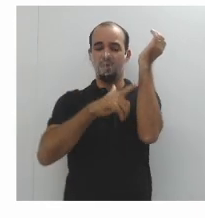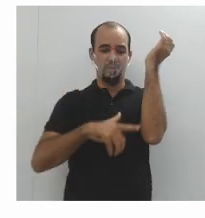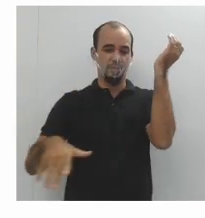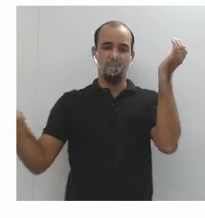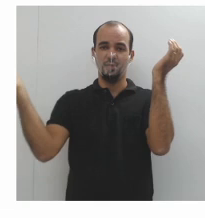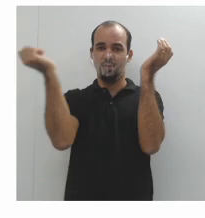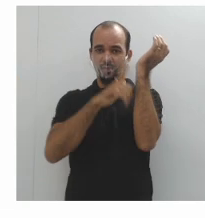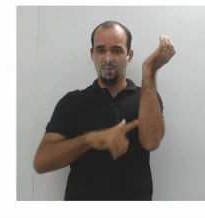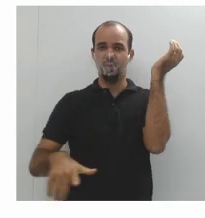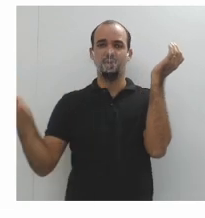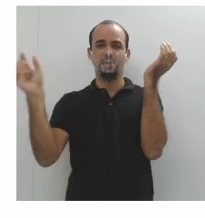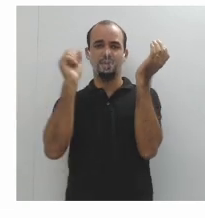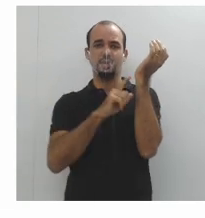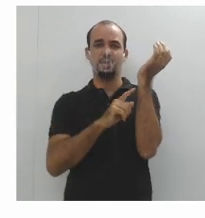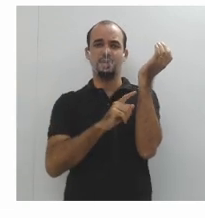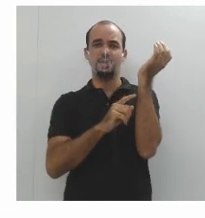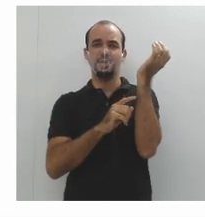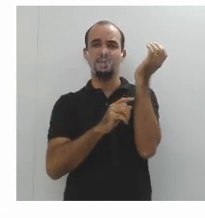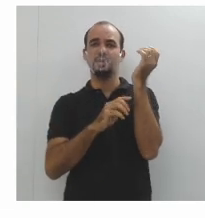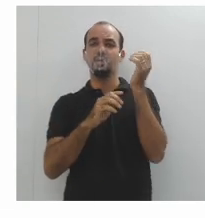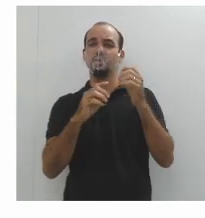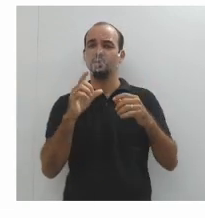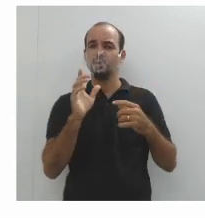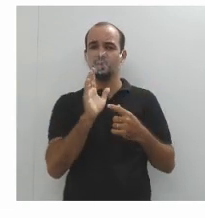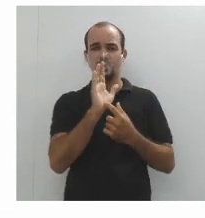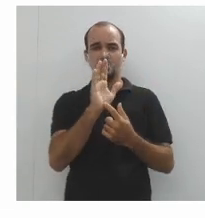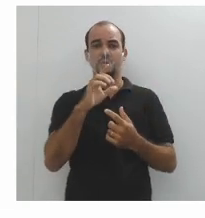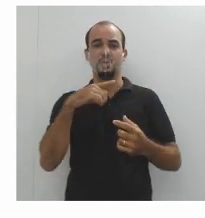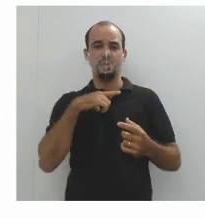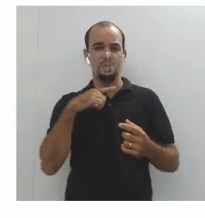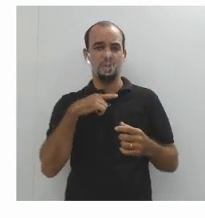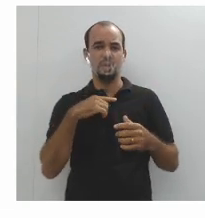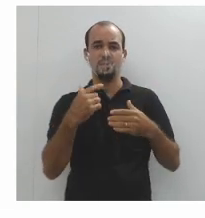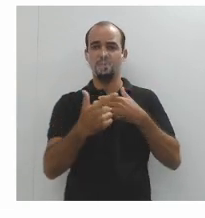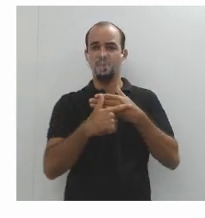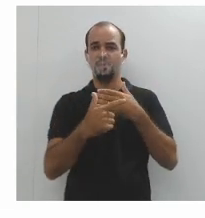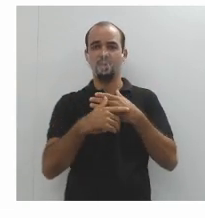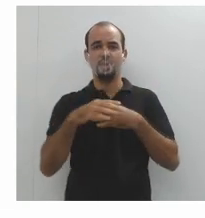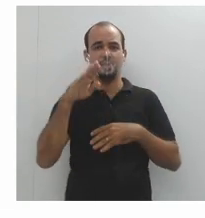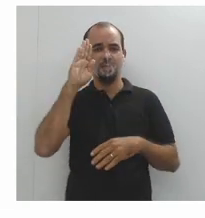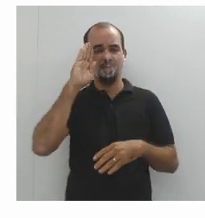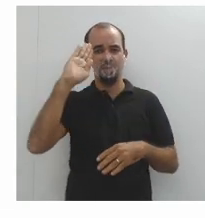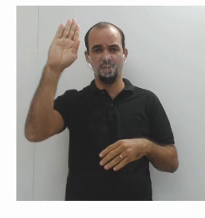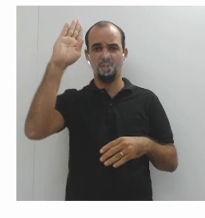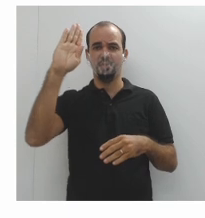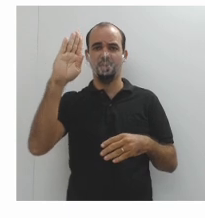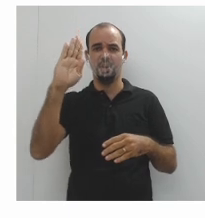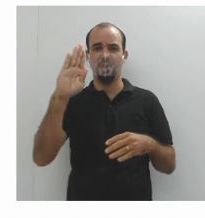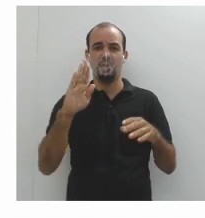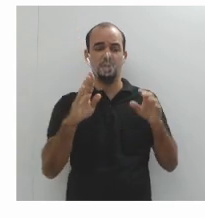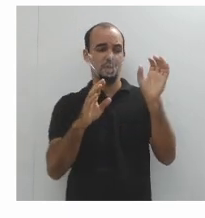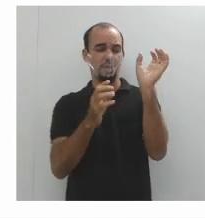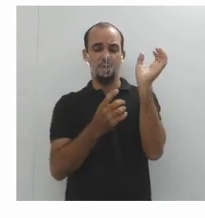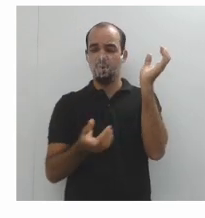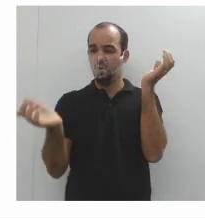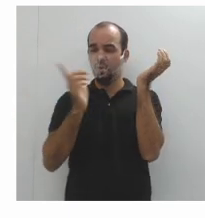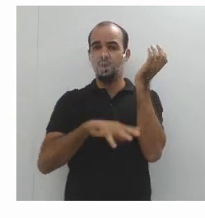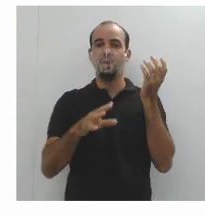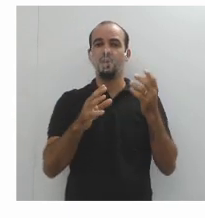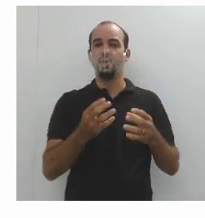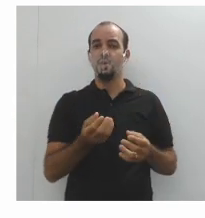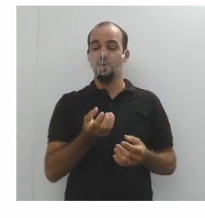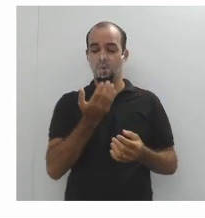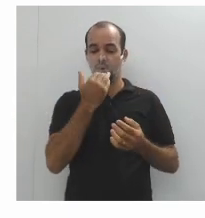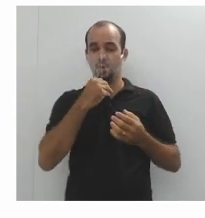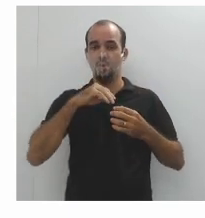gente. E apresenta como principal função da energia ao corpo humano e